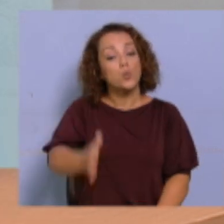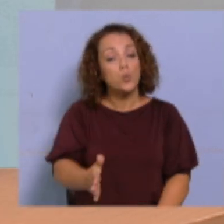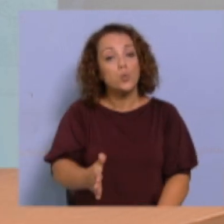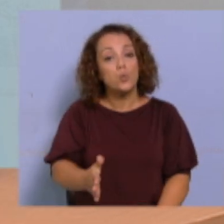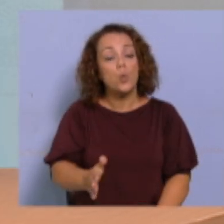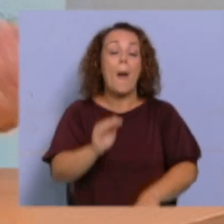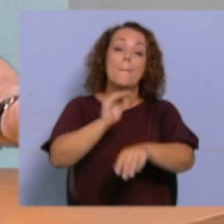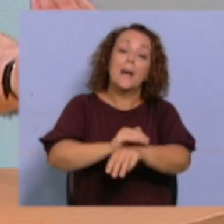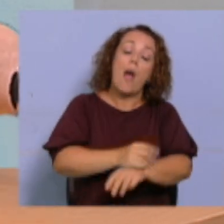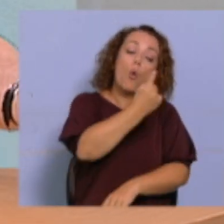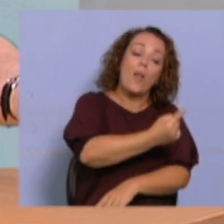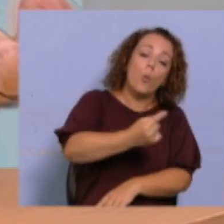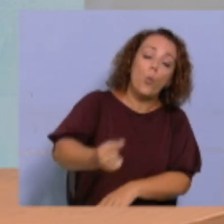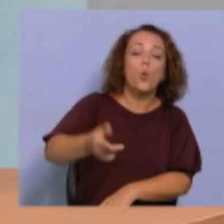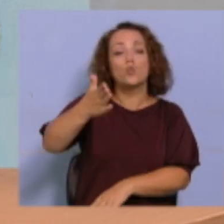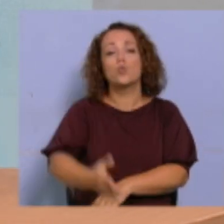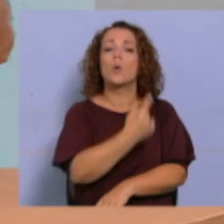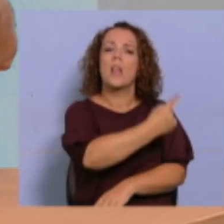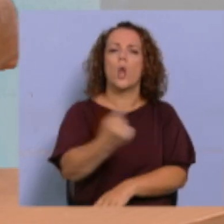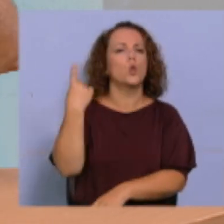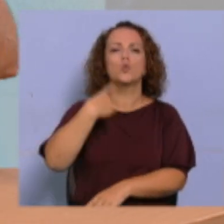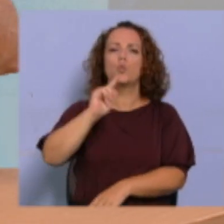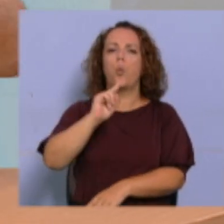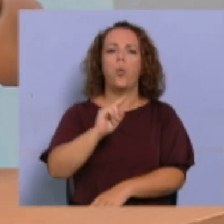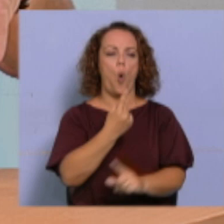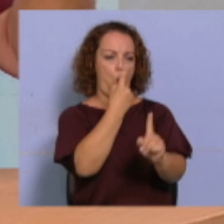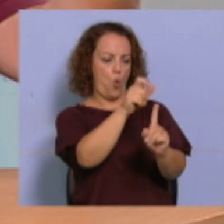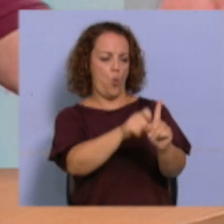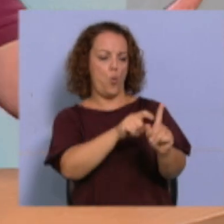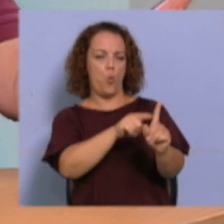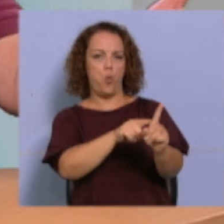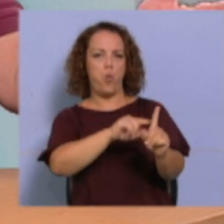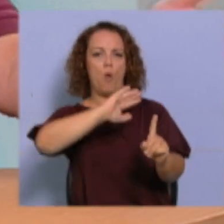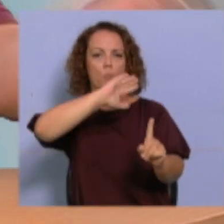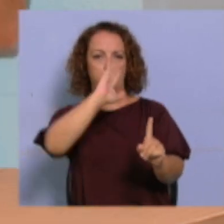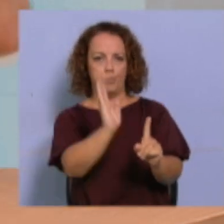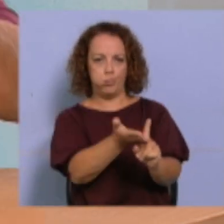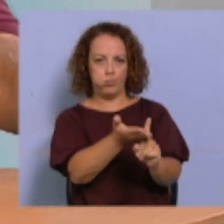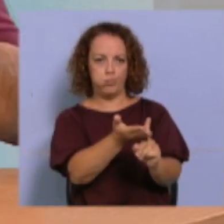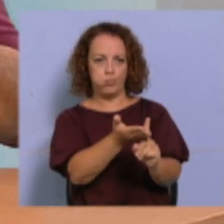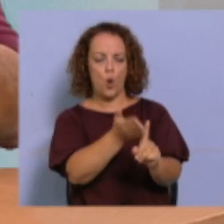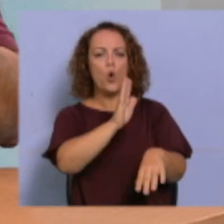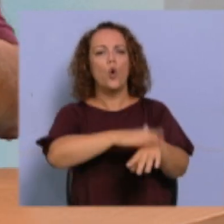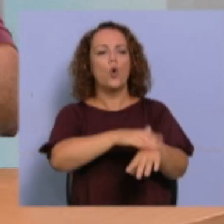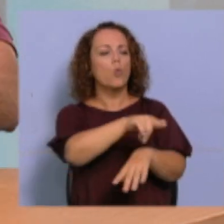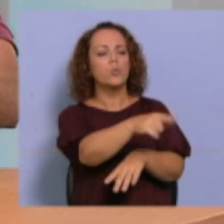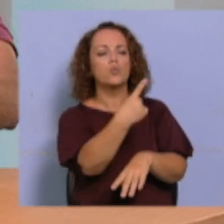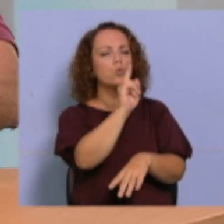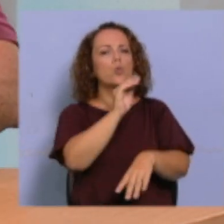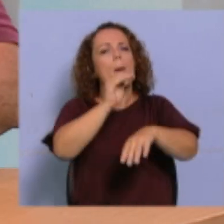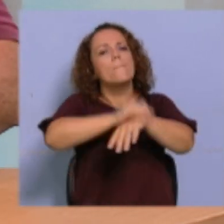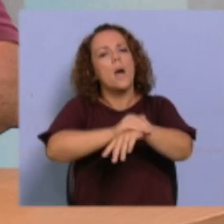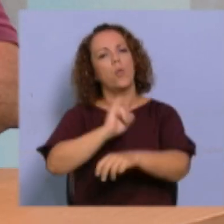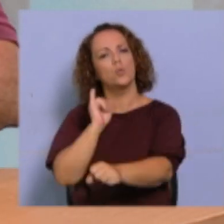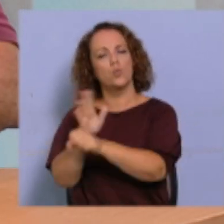pecado de cada um. E não anda a dar castigos, digamos assim, a uns pelos pecados de outros, não é? Bom.